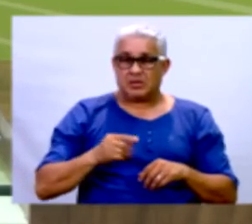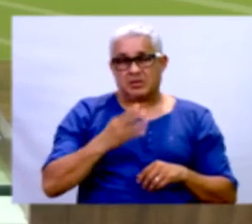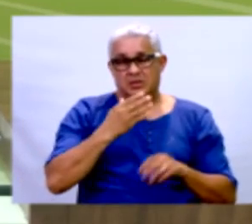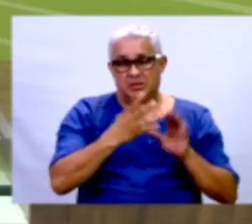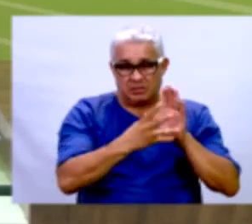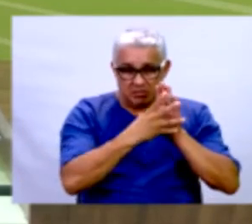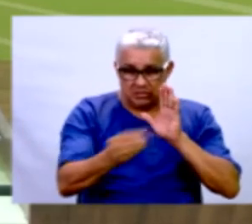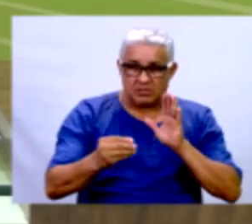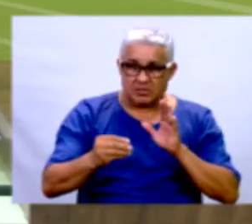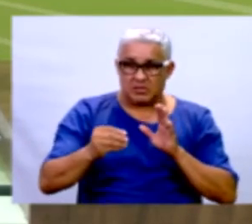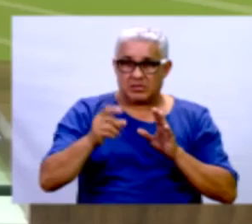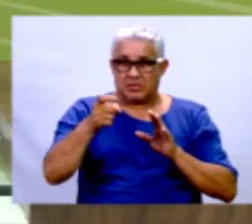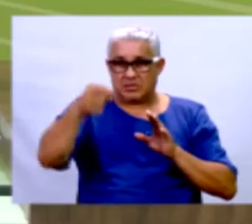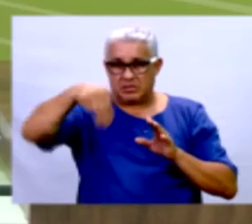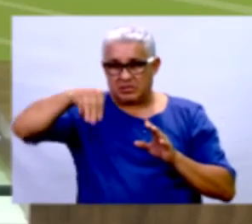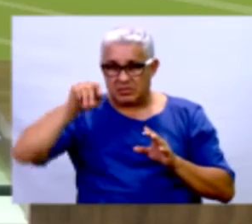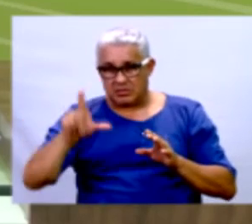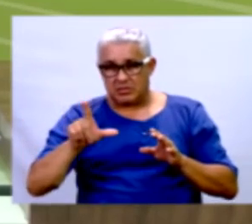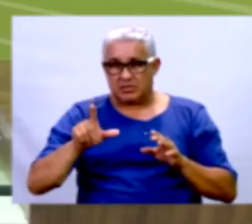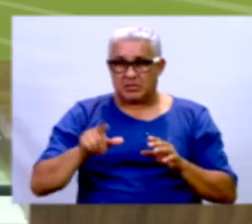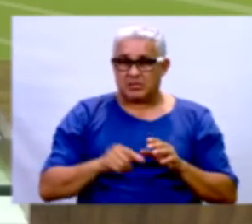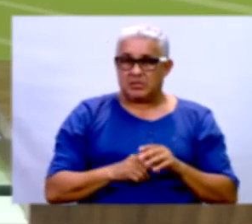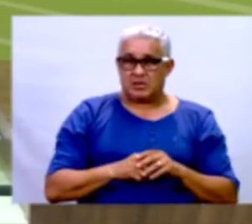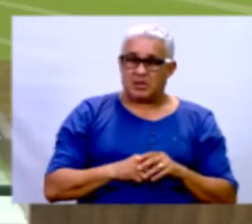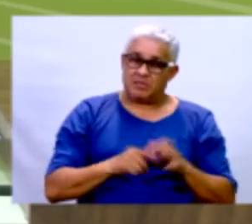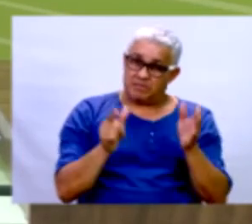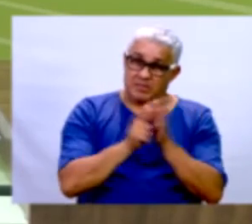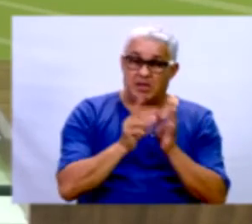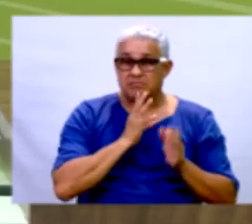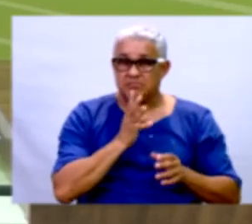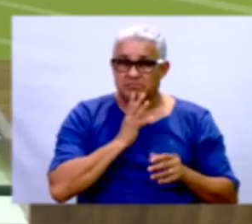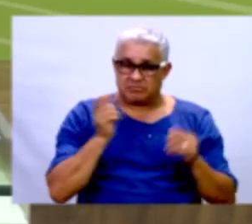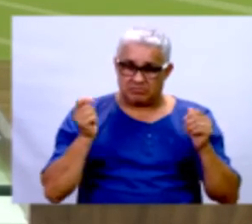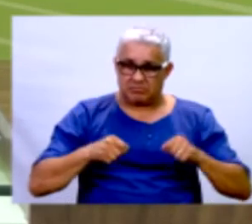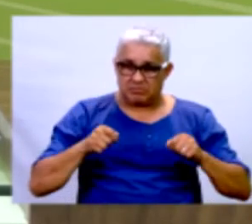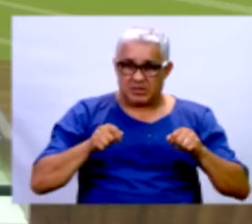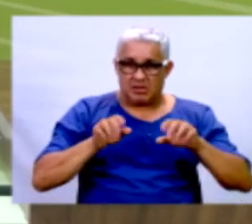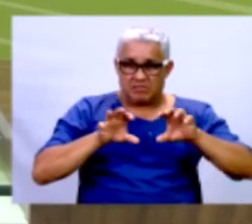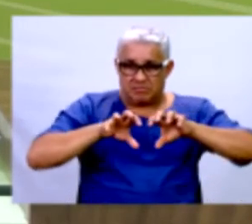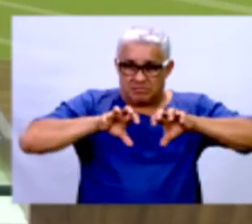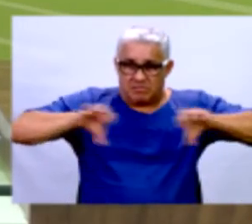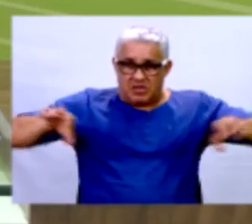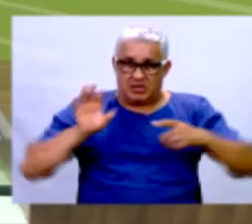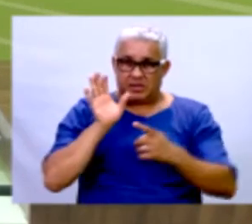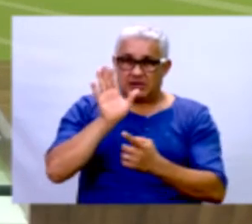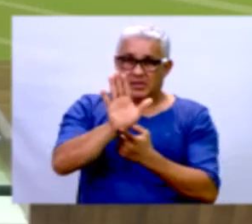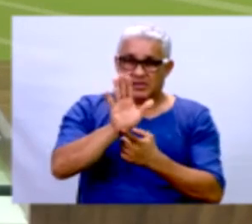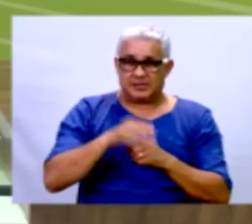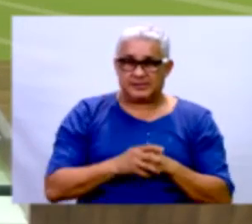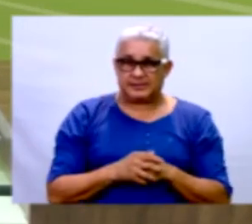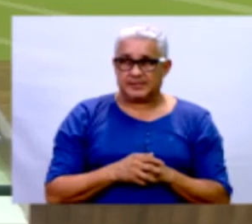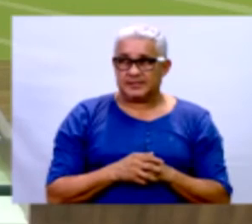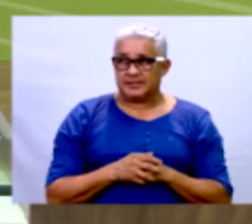que o front-end, vamos dizer, a página conheça, ela possa destrinchar isso e apresentar,